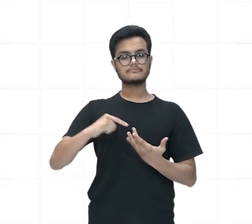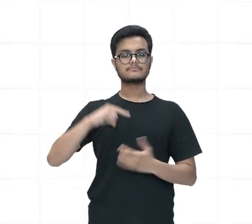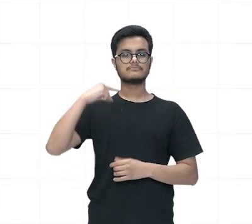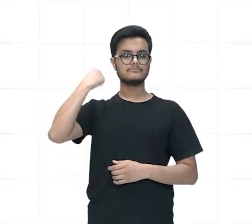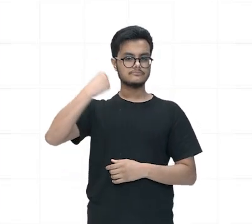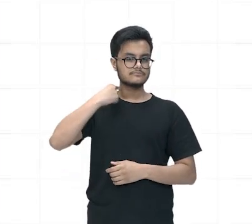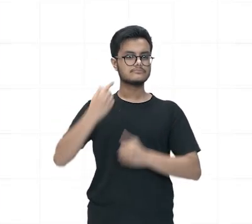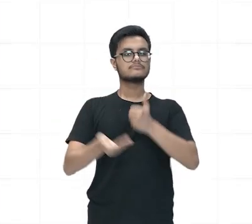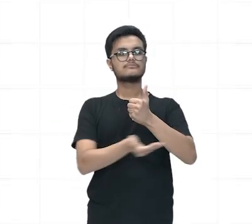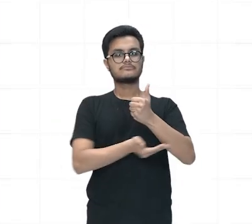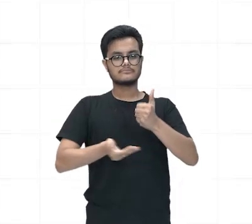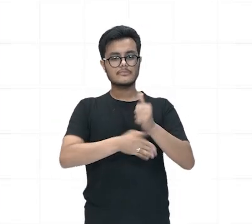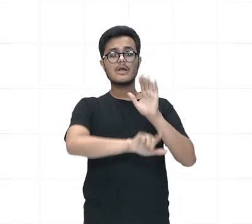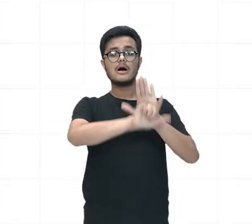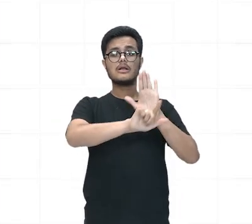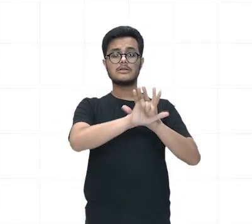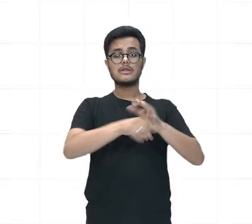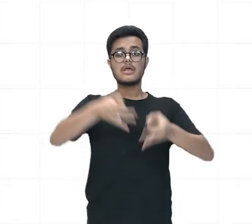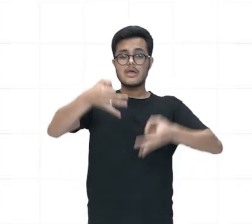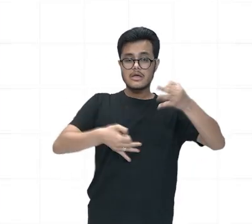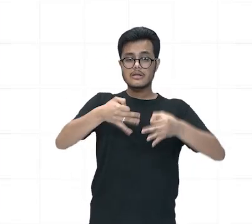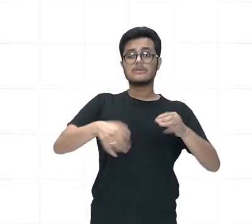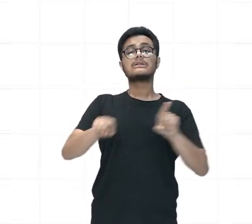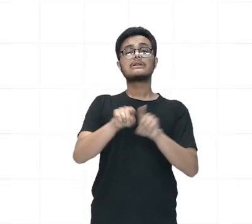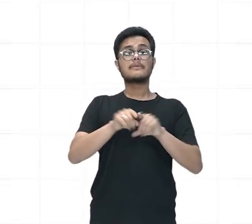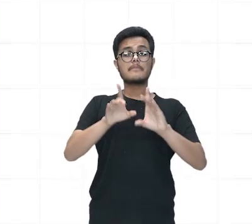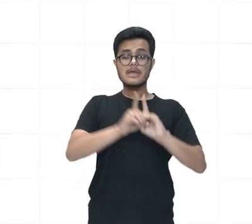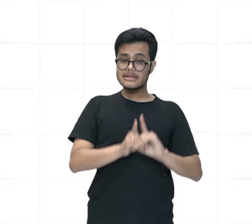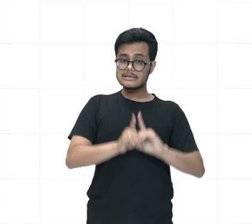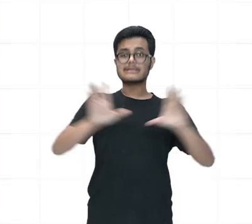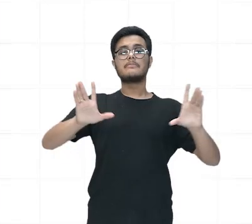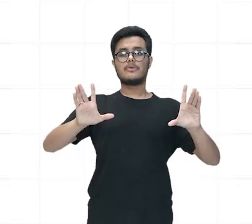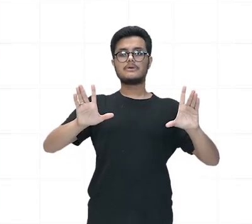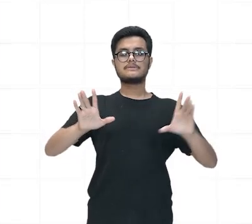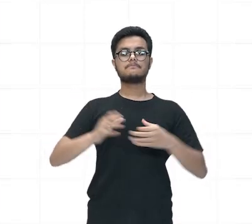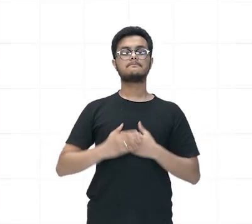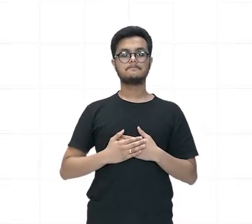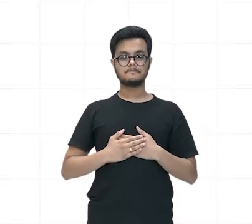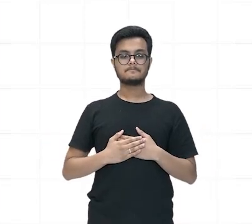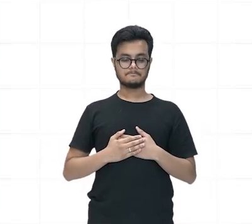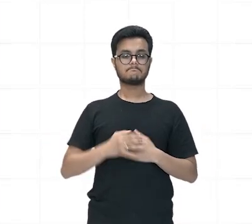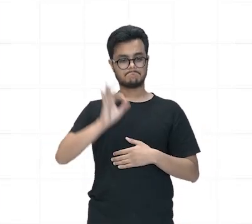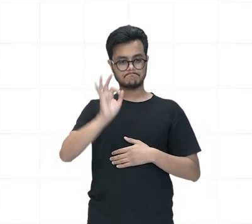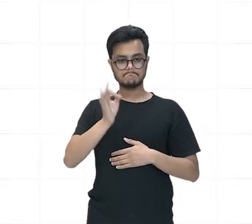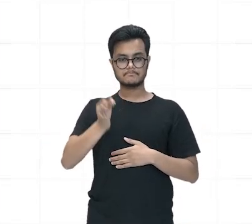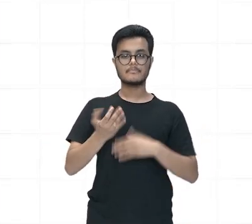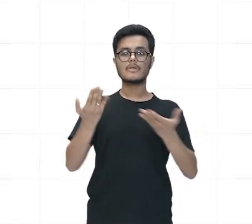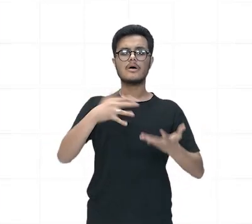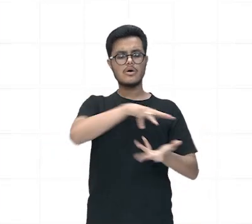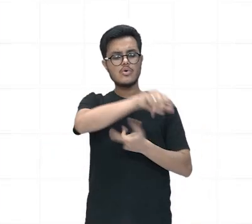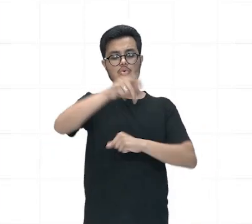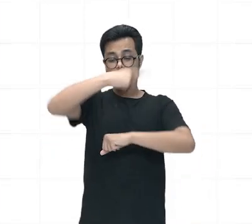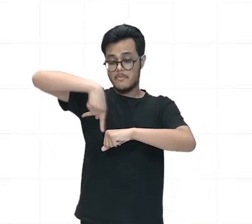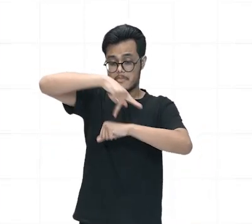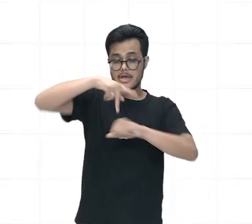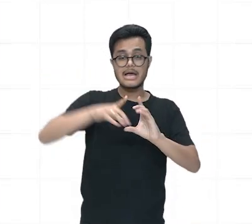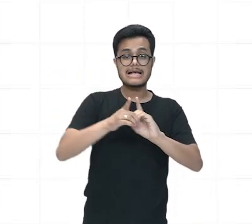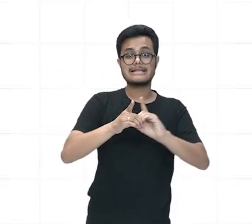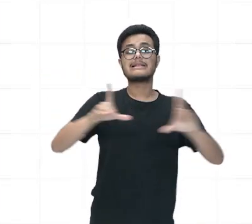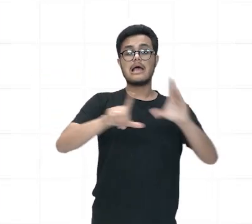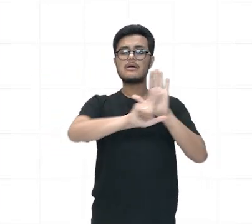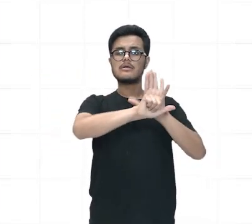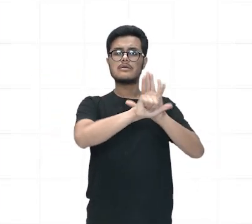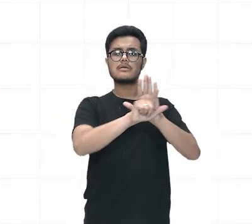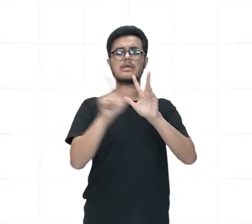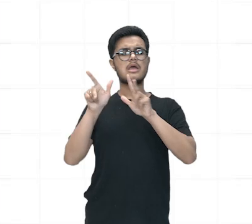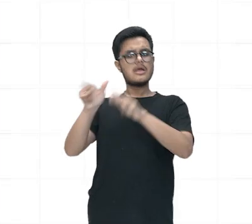de muitas das estruturas legislativas atuais e da democracia moderna. De fato, a maioria dos países